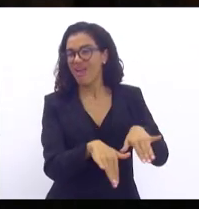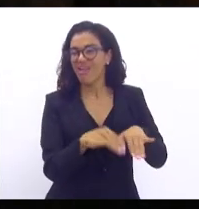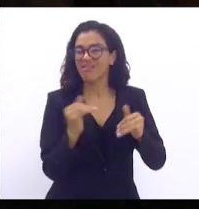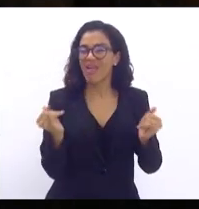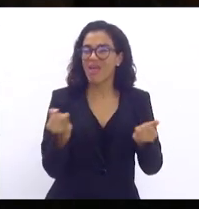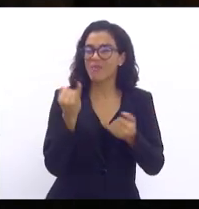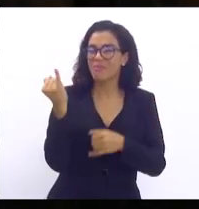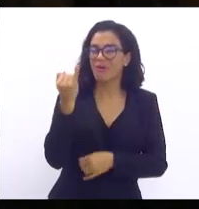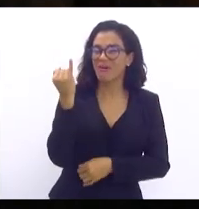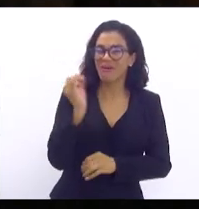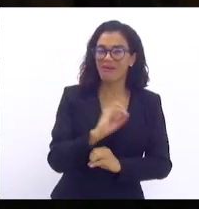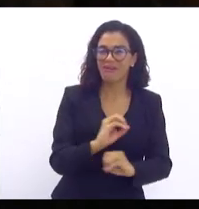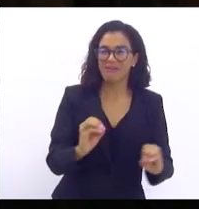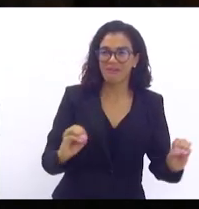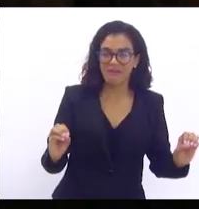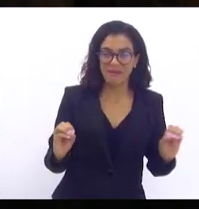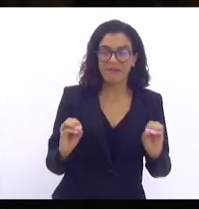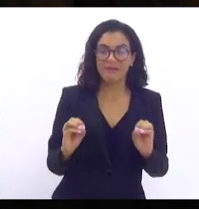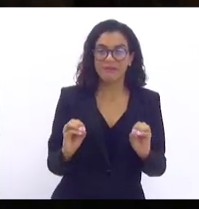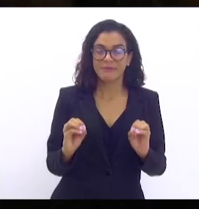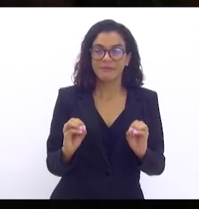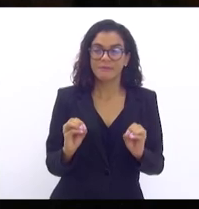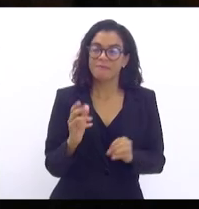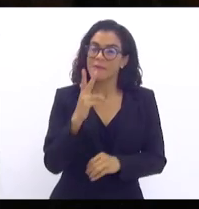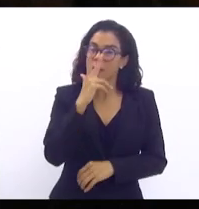É como se estivéssemos